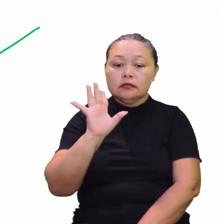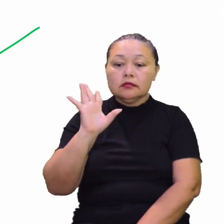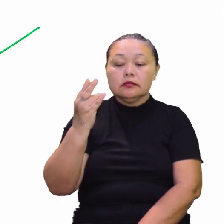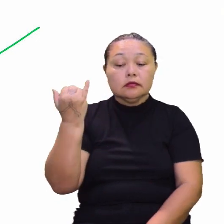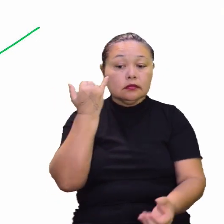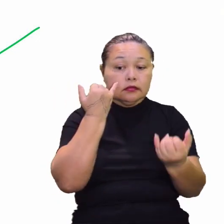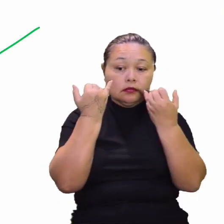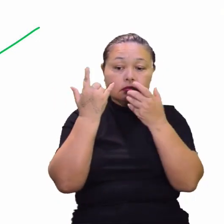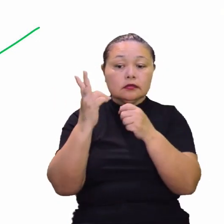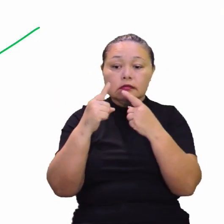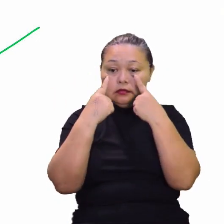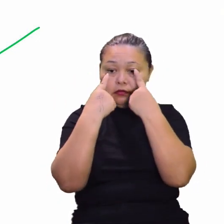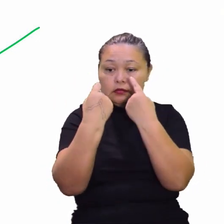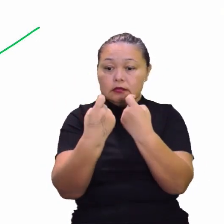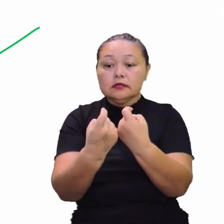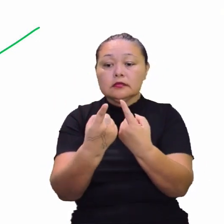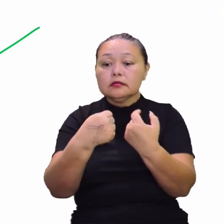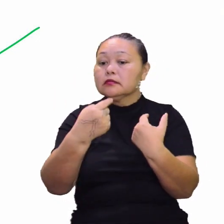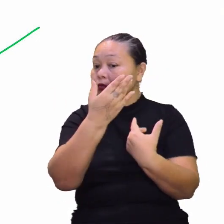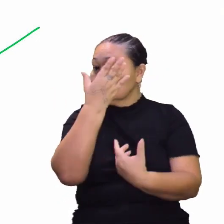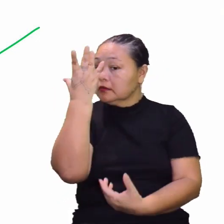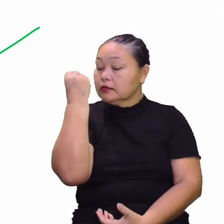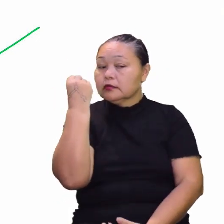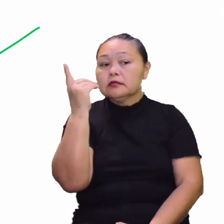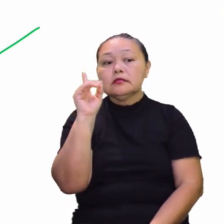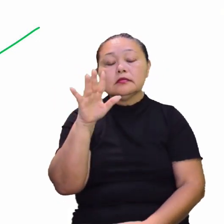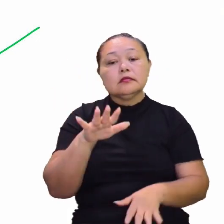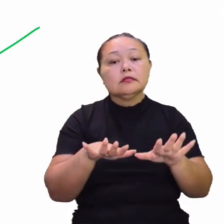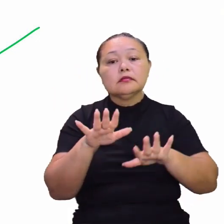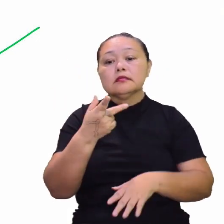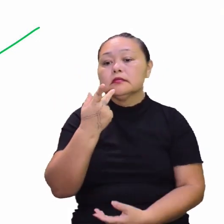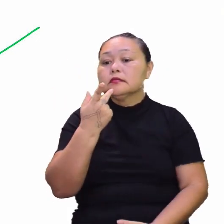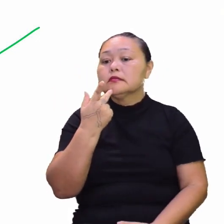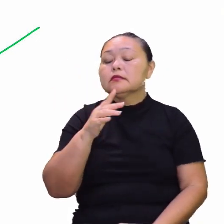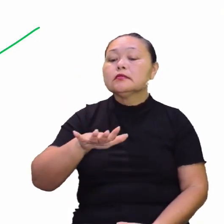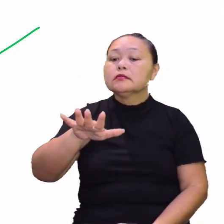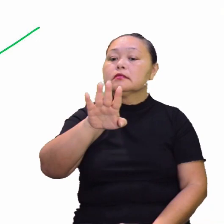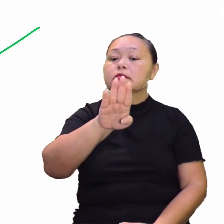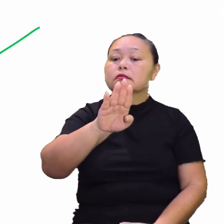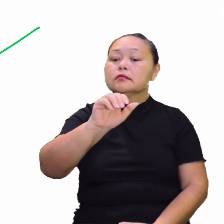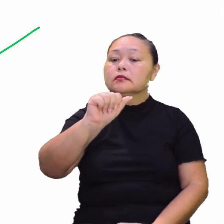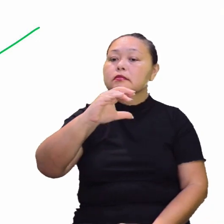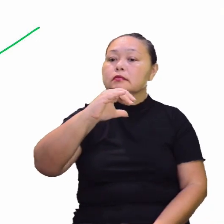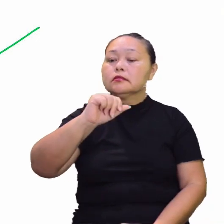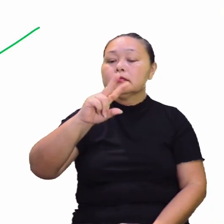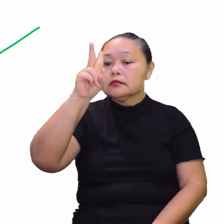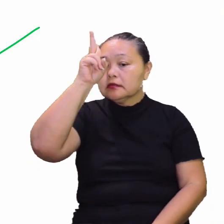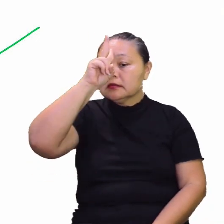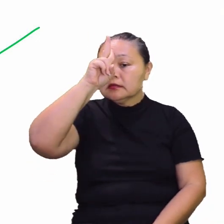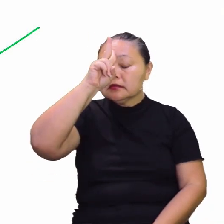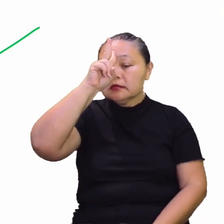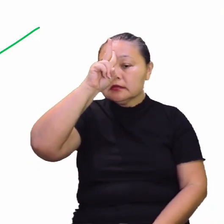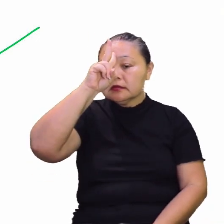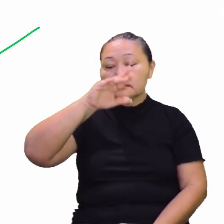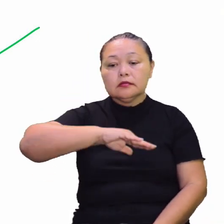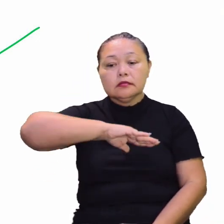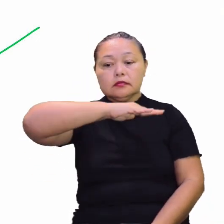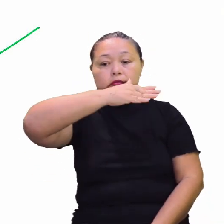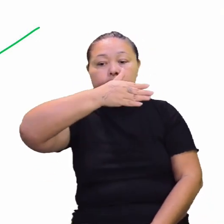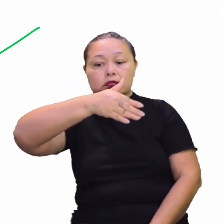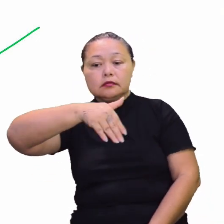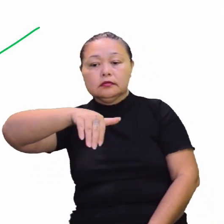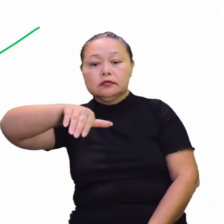uma informação que eu acho interessante, para ele não esquecer, já que estamos falando das bacias, lembrar da questão do relevo,